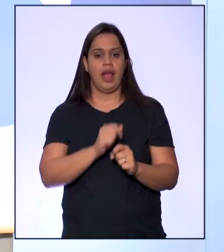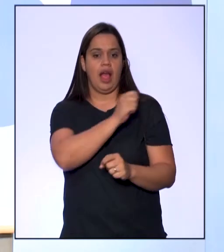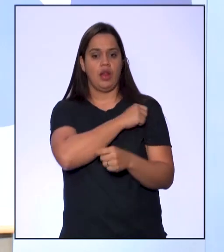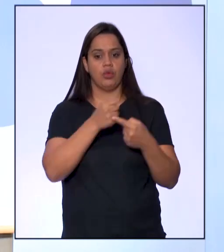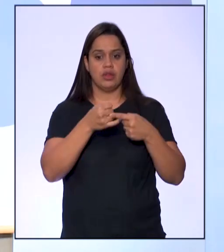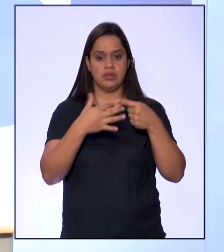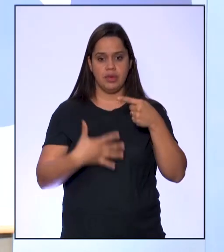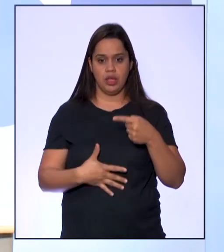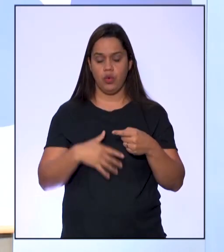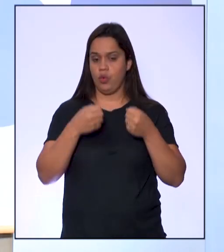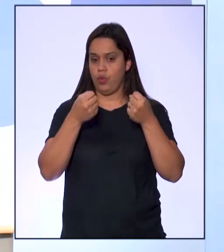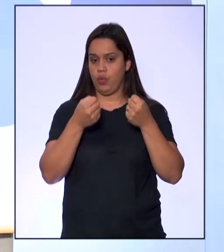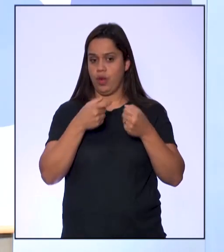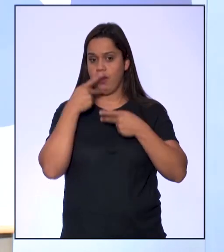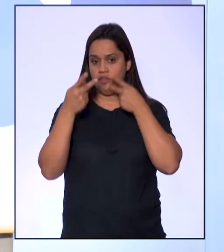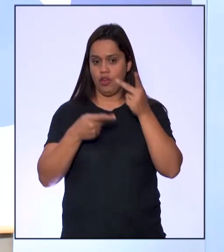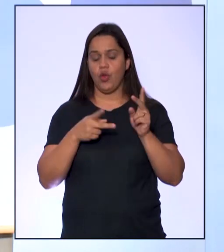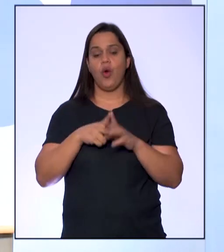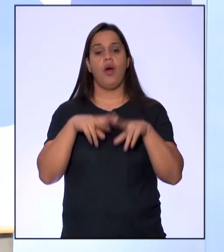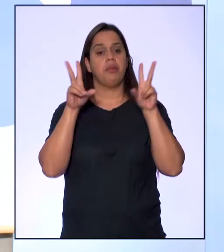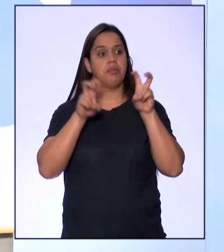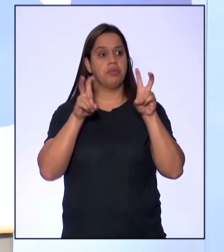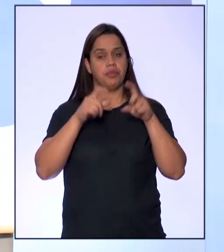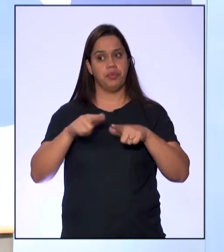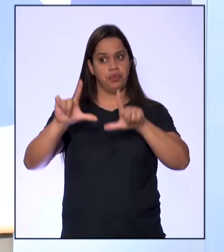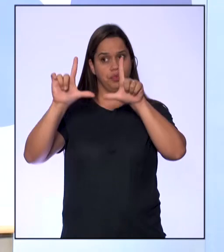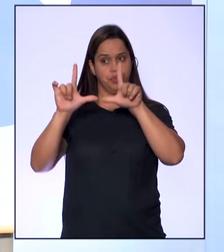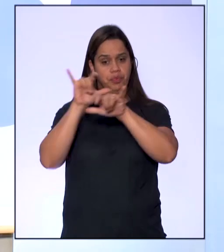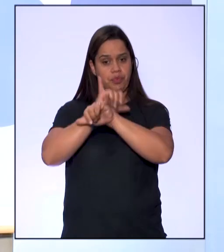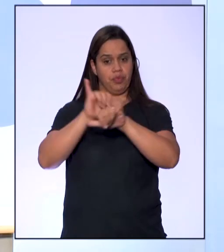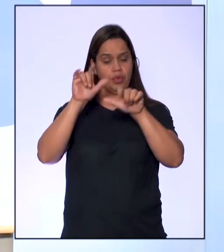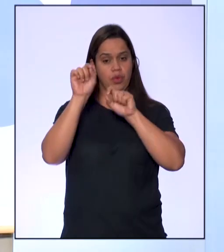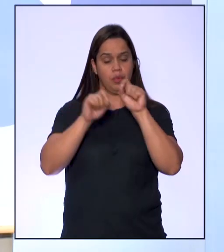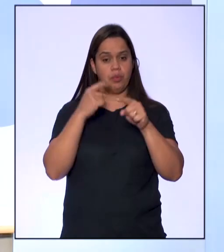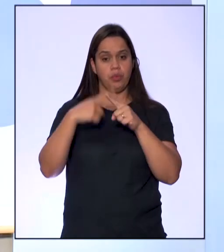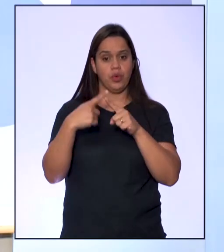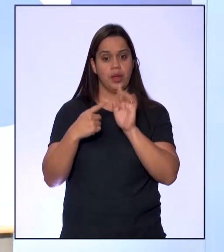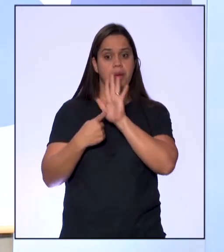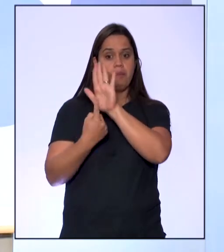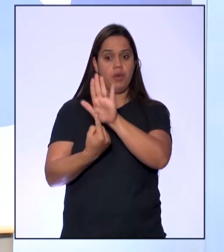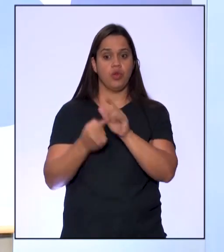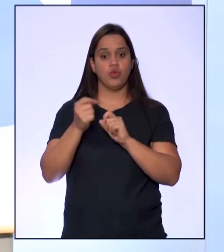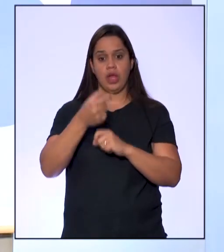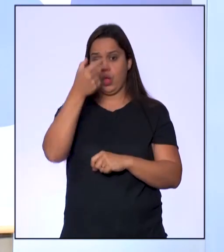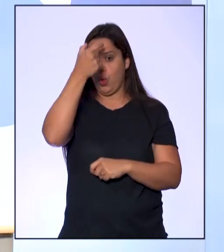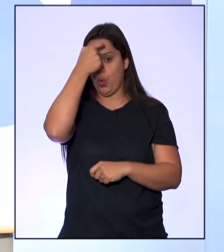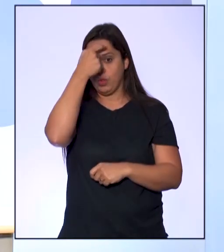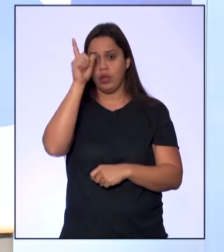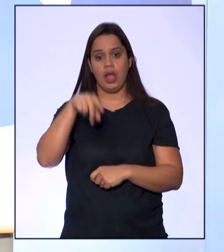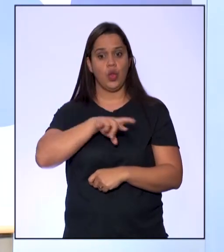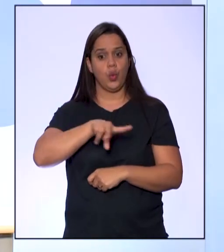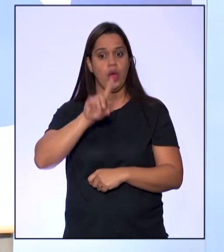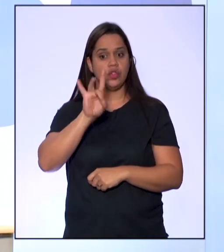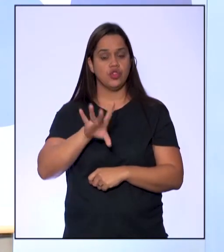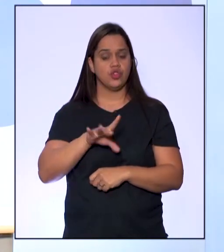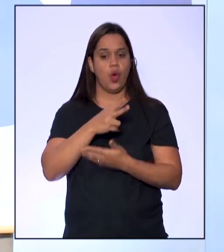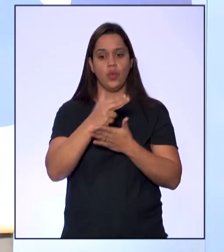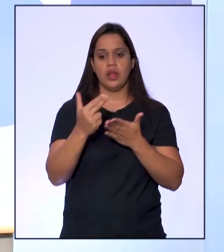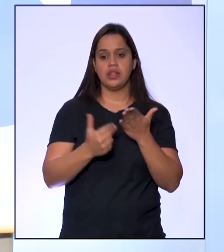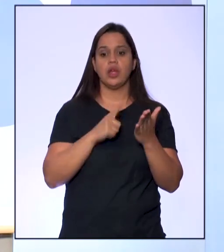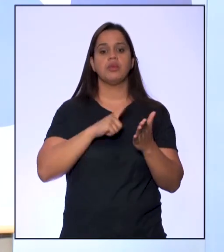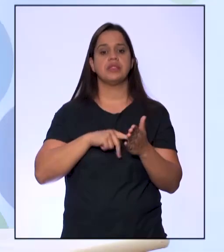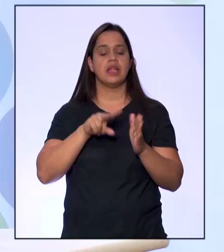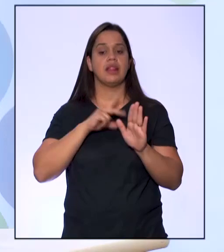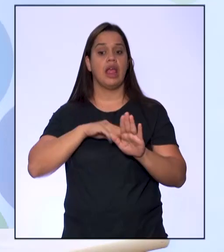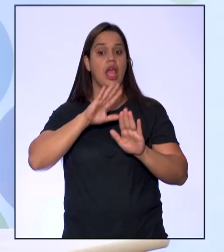bem interessante a questão desse anúncio publicitário, porque mostra, conscientiza que não é só um Sim. desenho, tem todo um cuidado por trás, né,